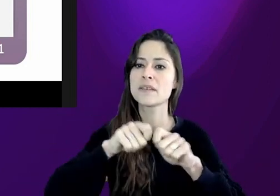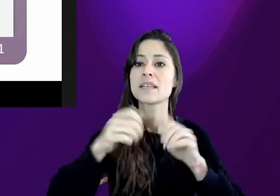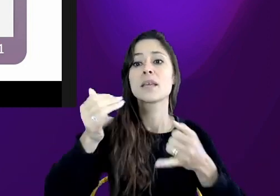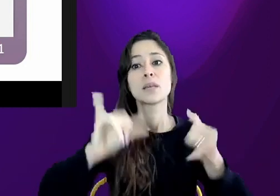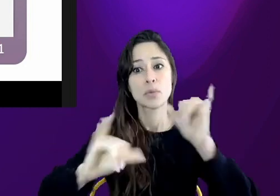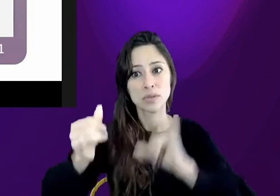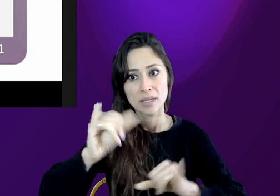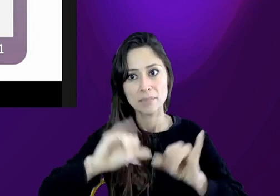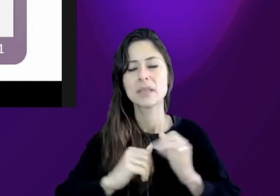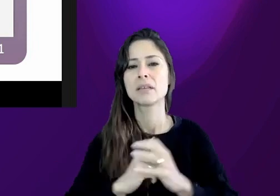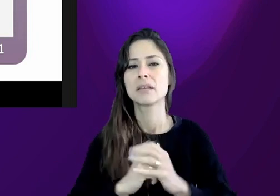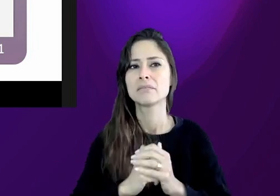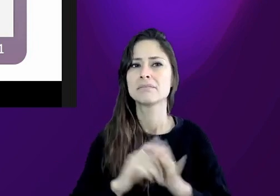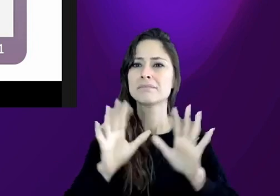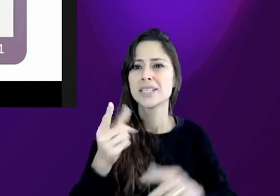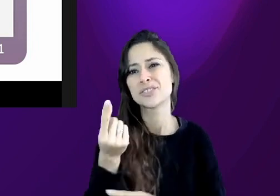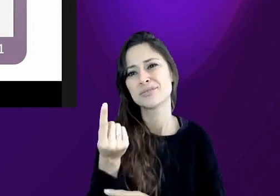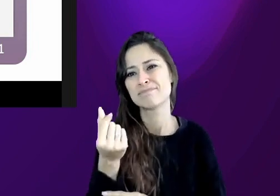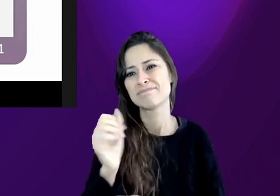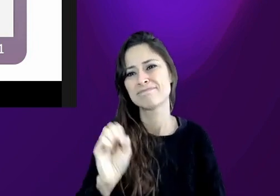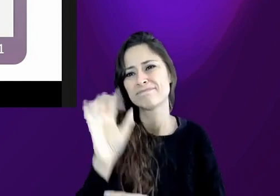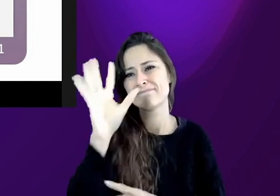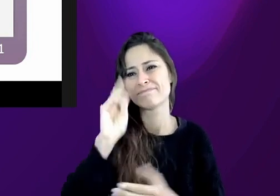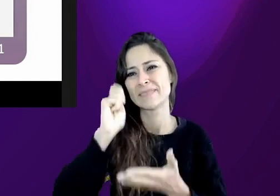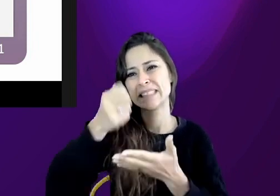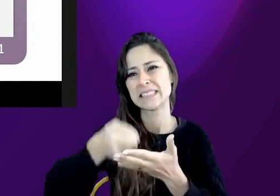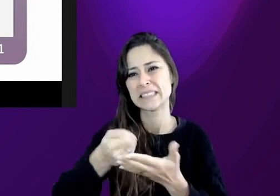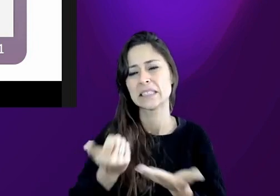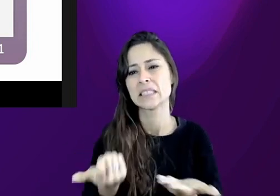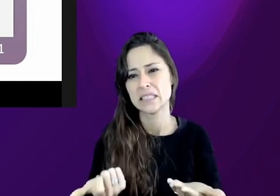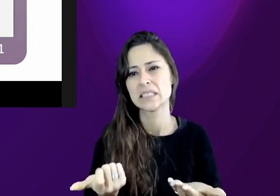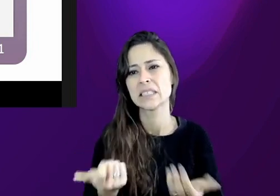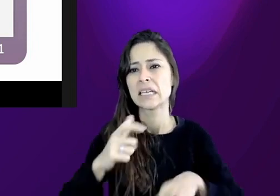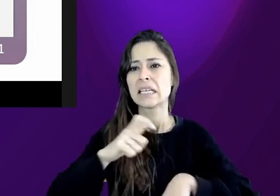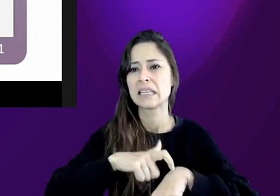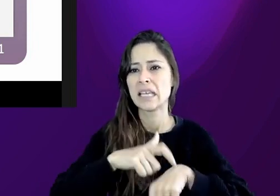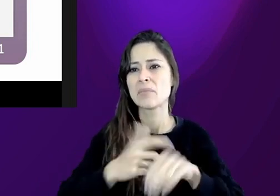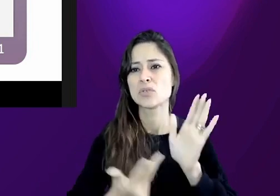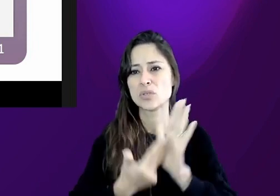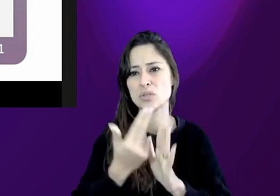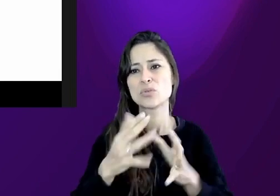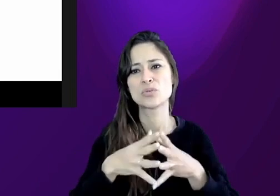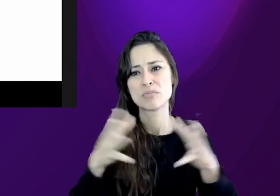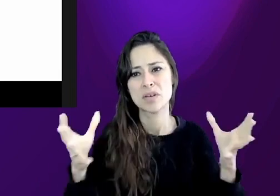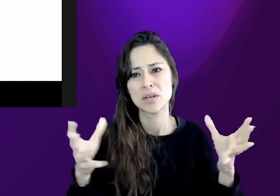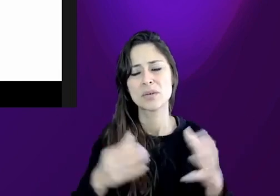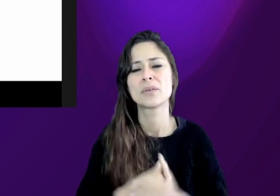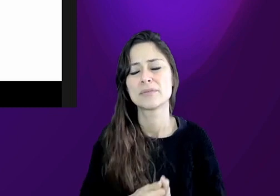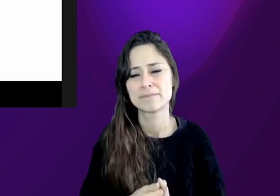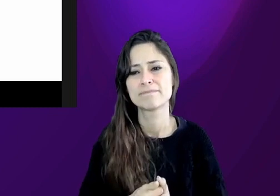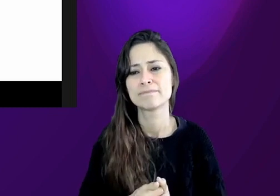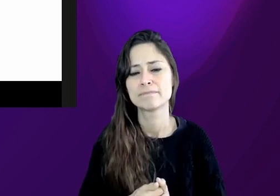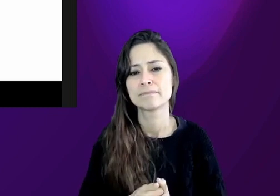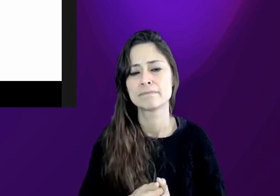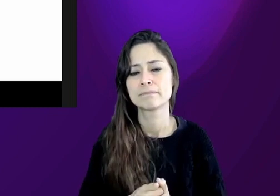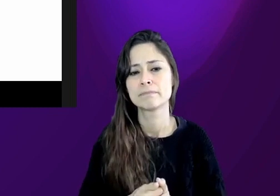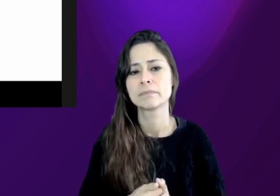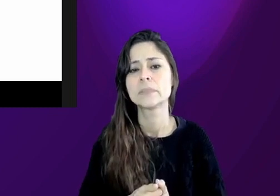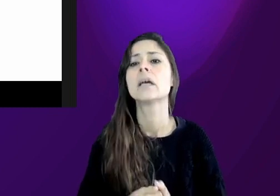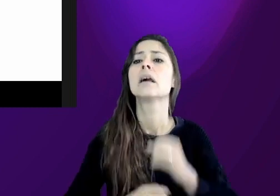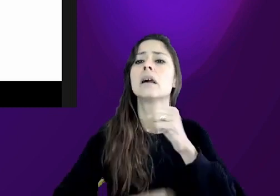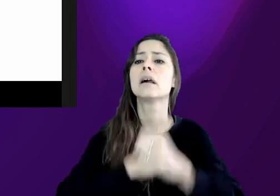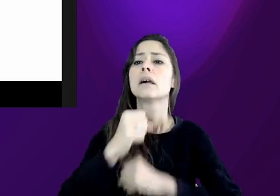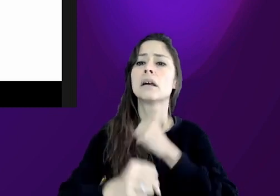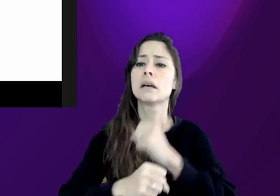a um custo maior financeiro e a um tempo cirúrgico também maior. E neste ano nós tivemos o 3º